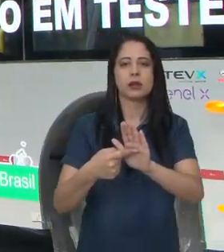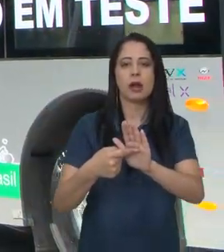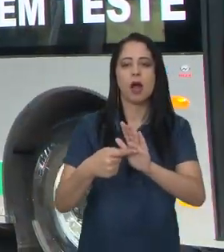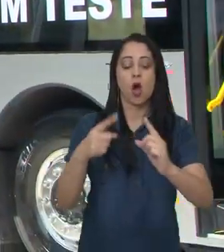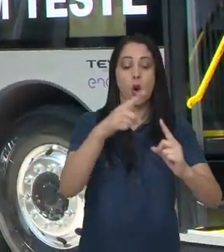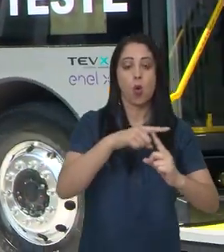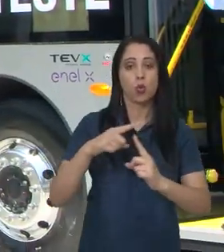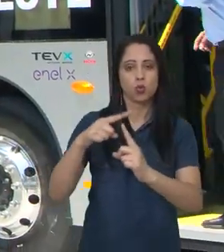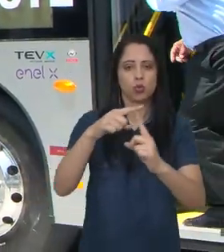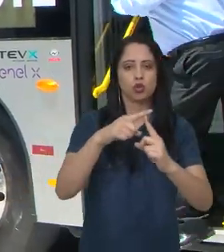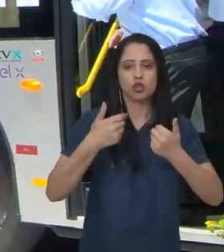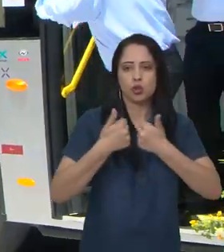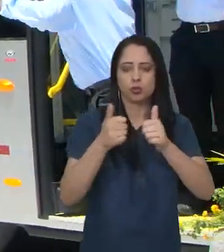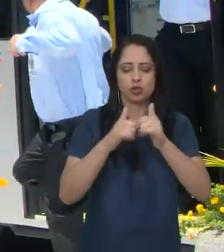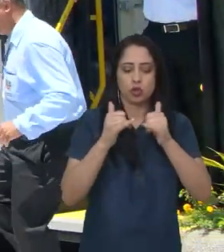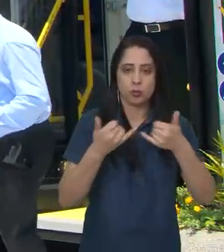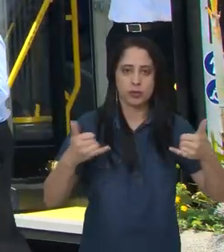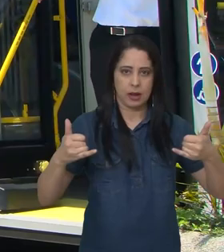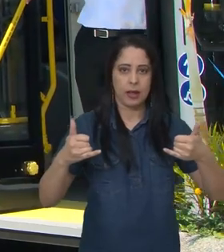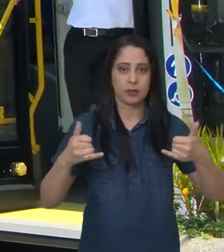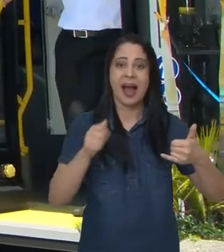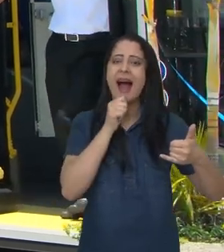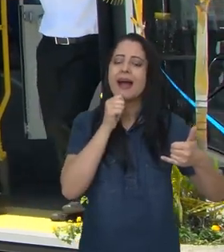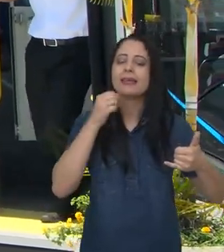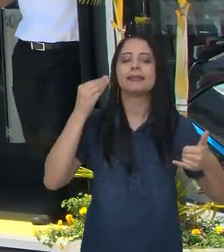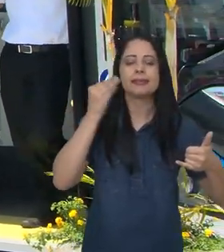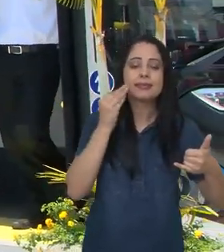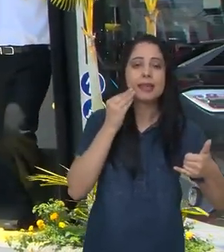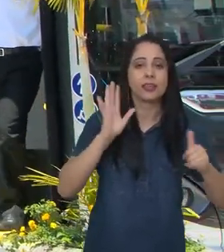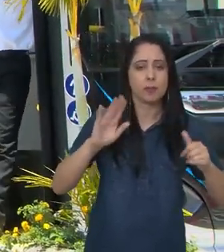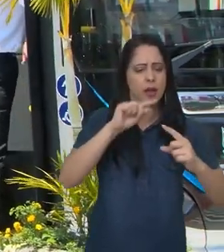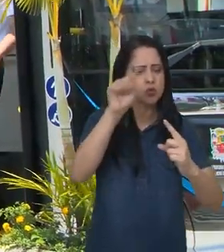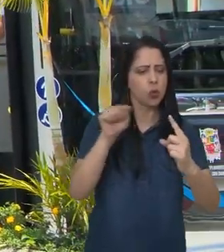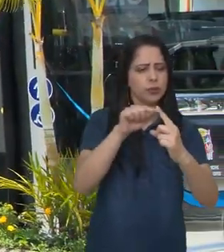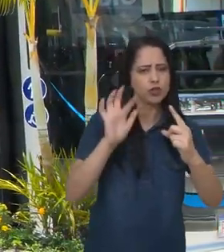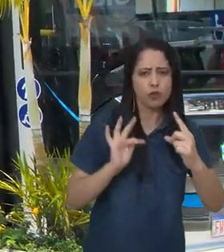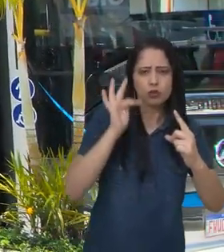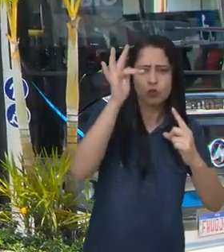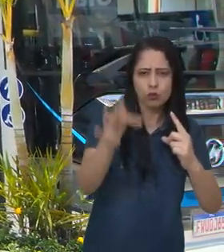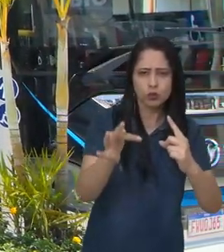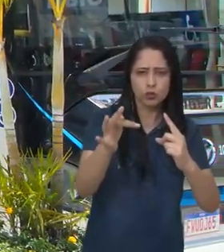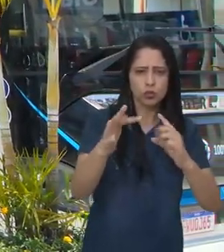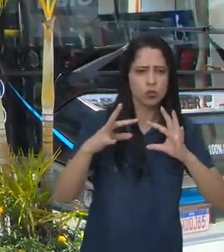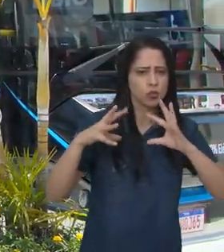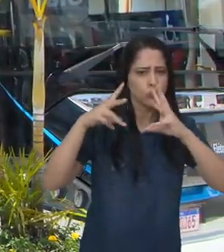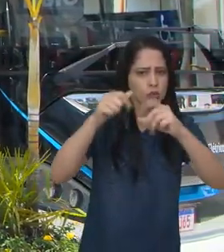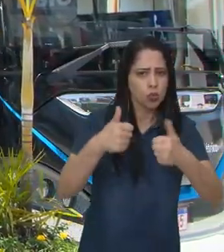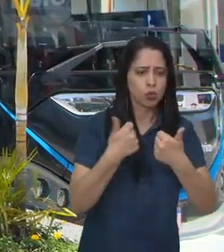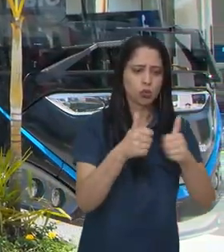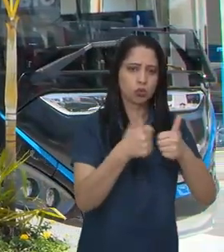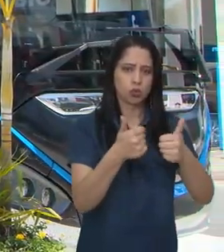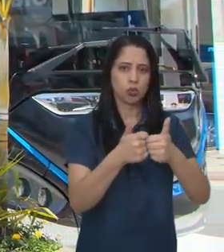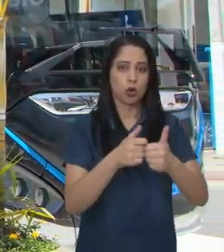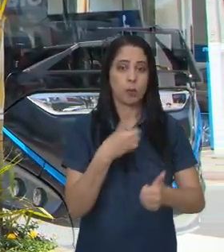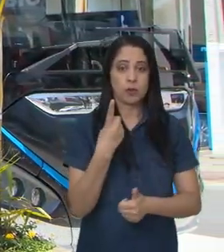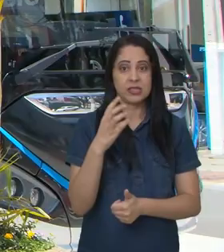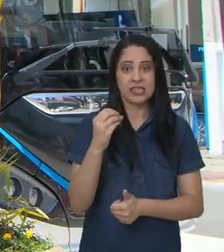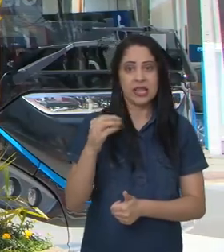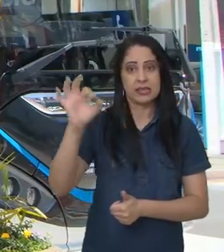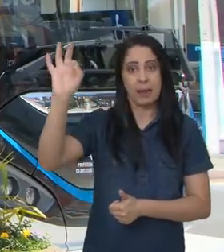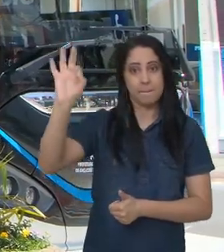elétrico que ficará em teste na cidade objetivo é que futuramente a frota de ônibus do município seja